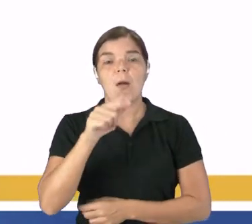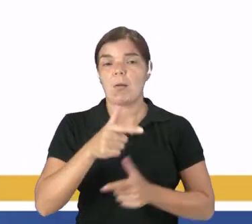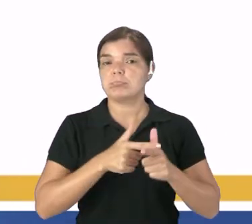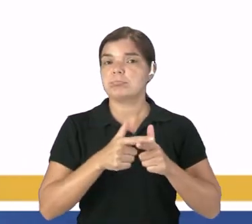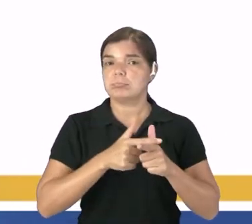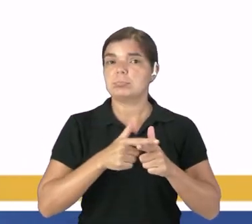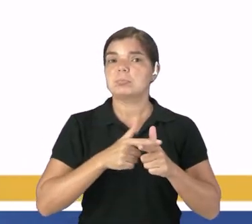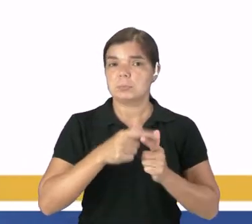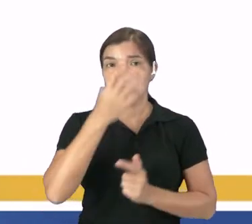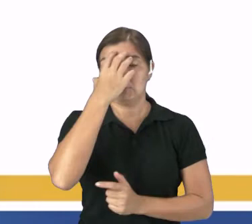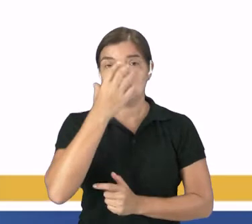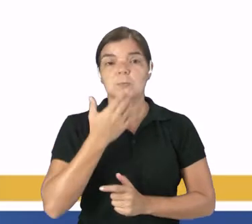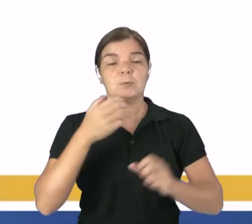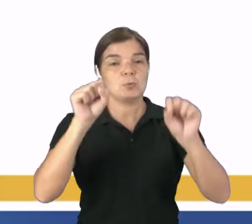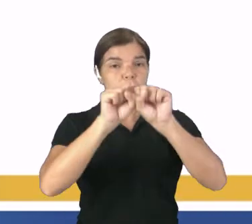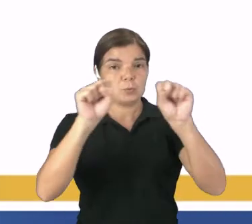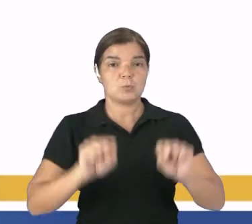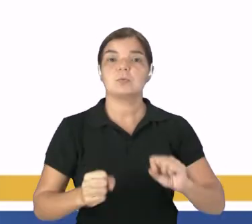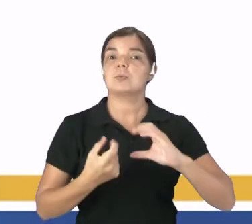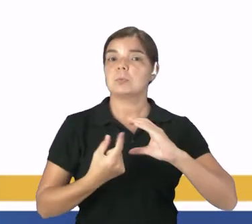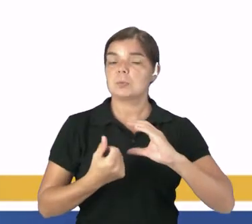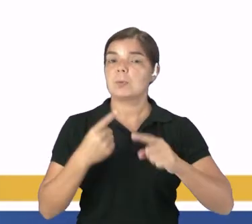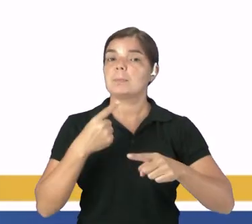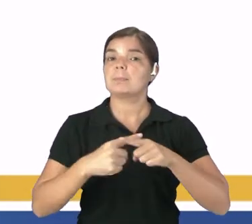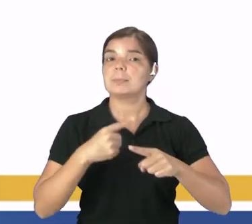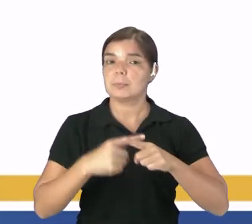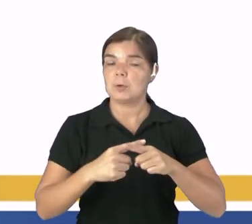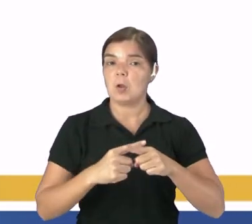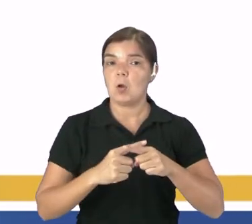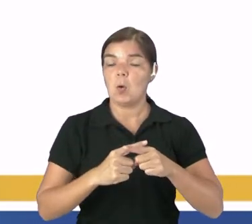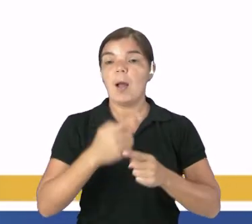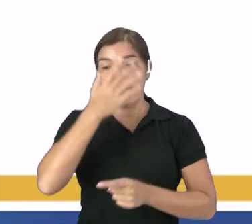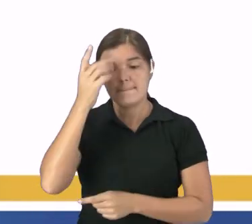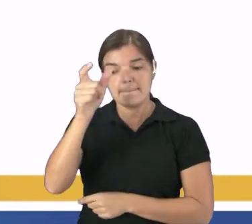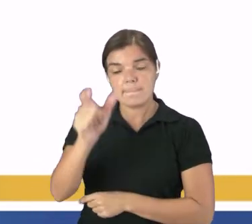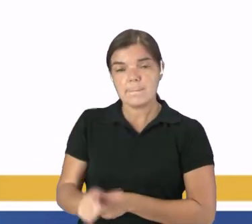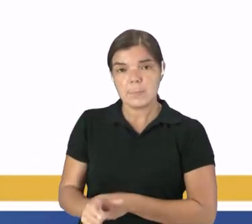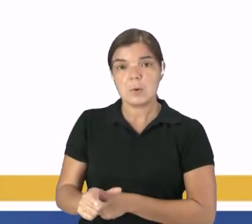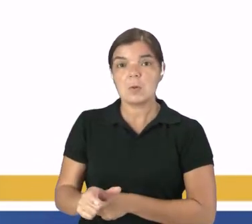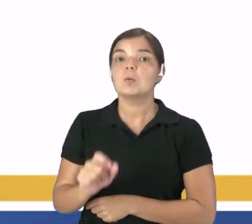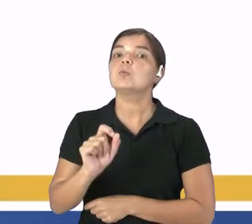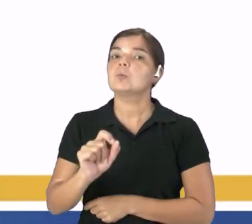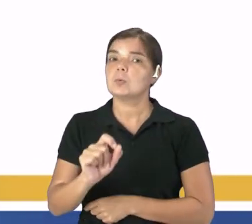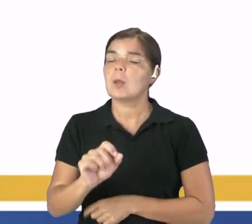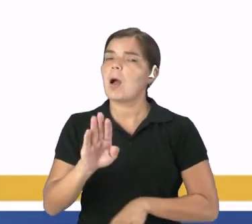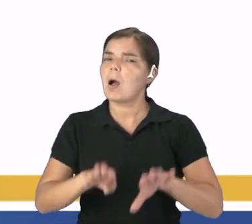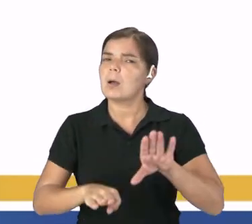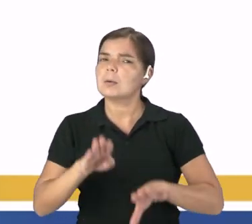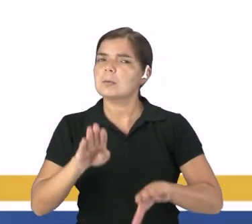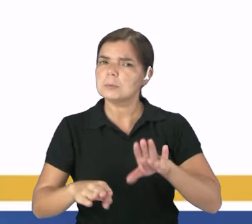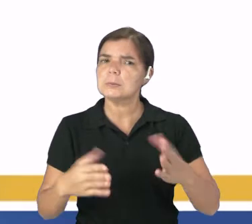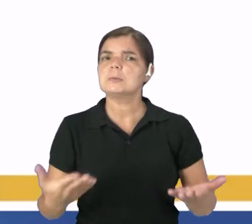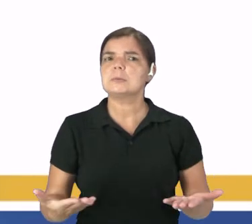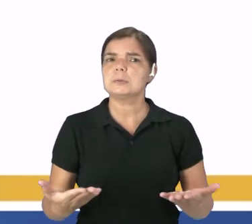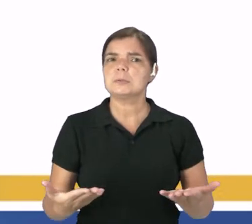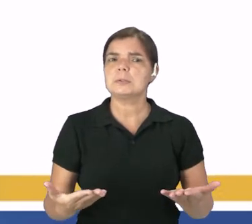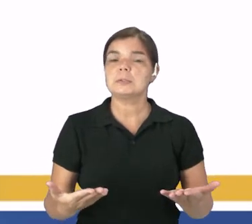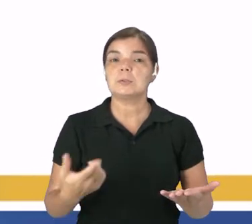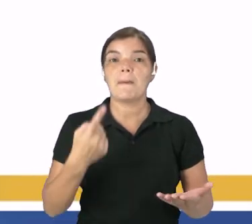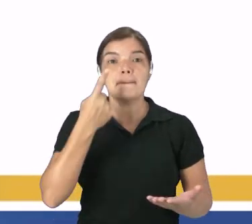né? Que esse é um problema muito sério do sistema capitalista, porque o sujeito, ele vai acabar, muitas das